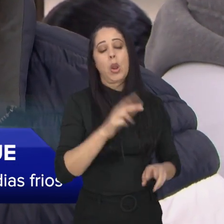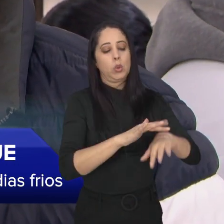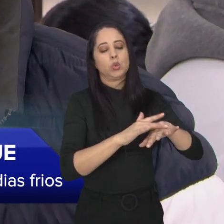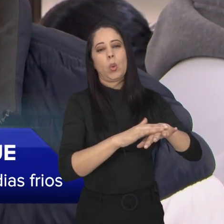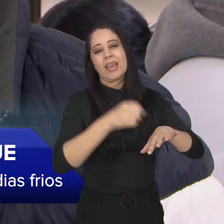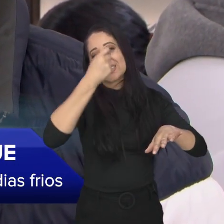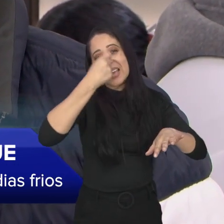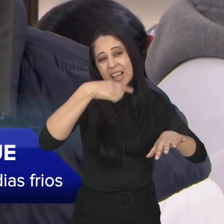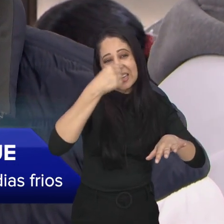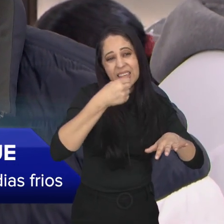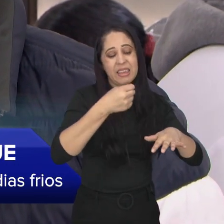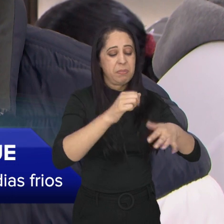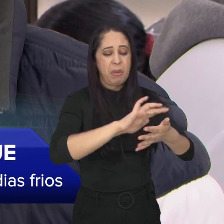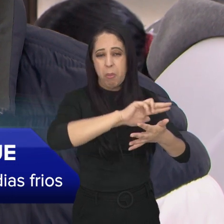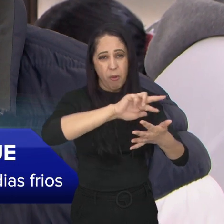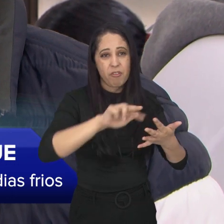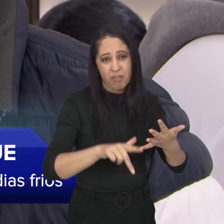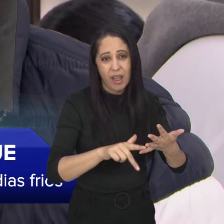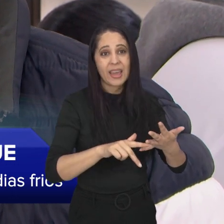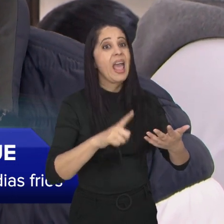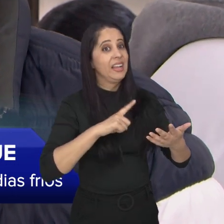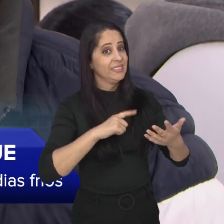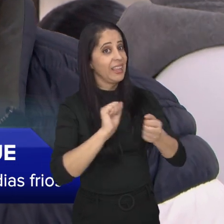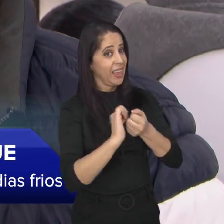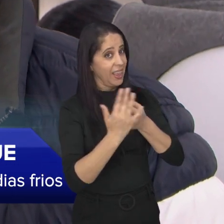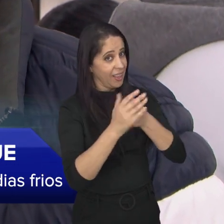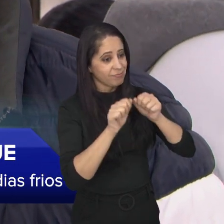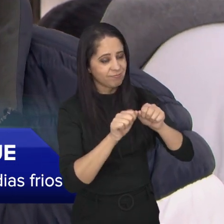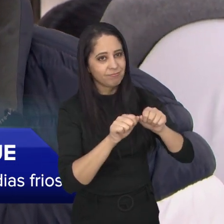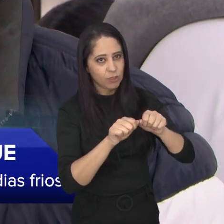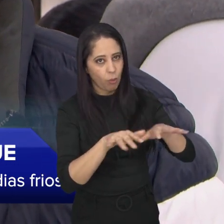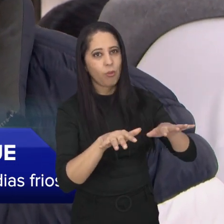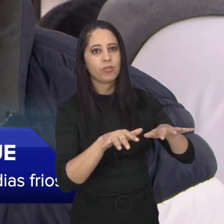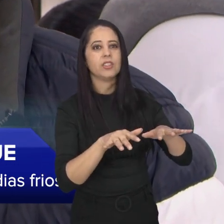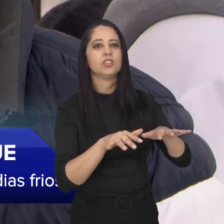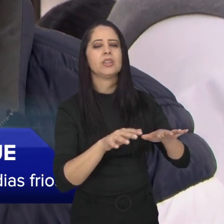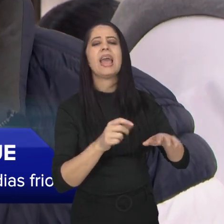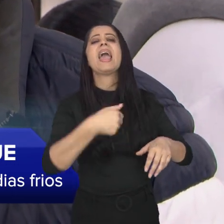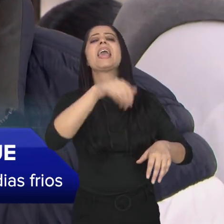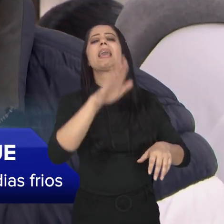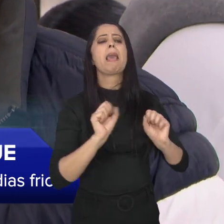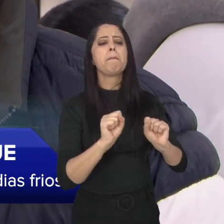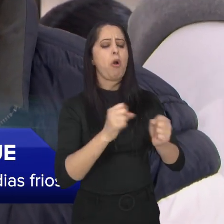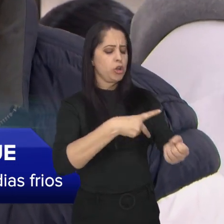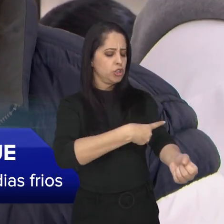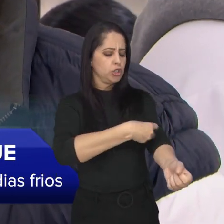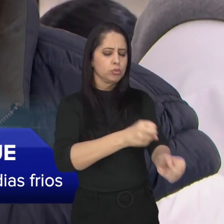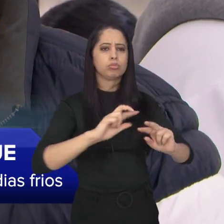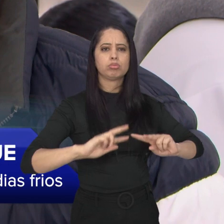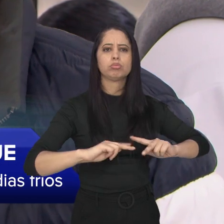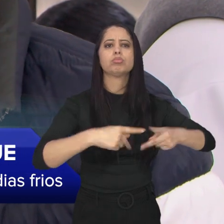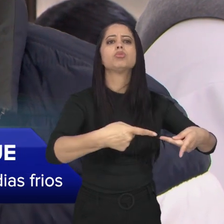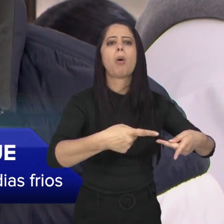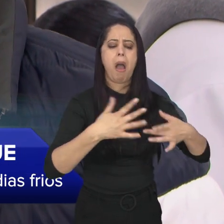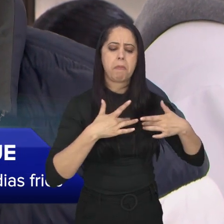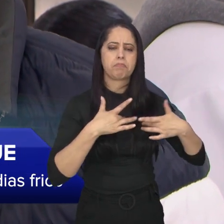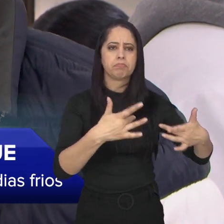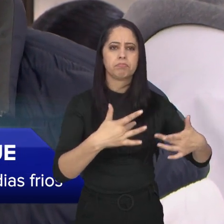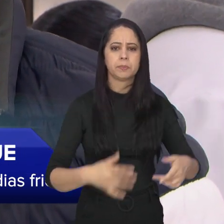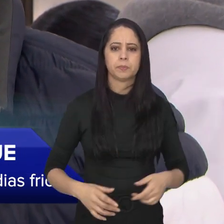dos dias frios, há uma queda no índice de doação e também um aumento naquelas pessoas que acabam não podendo